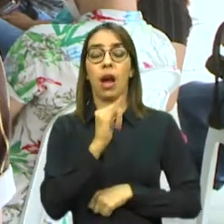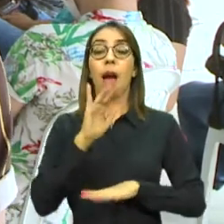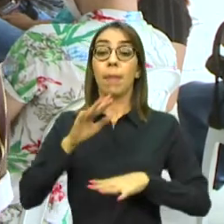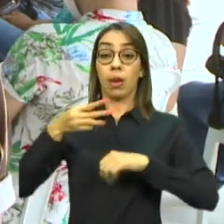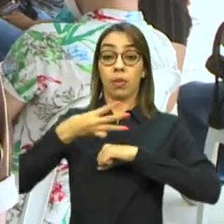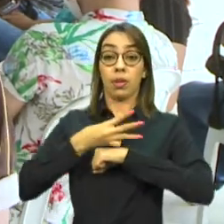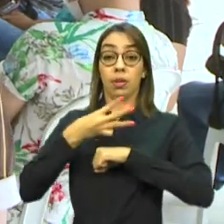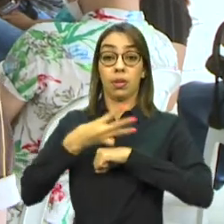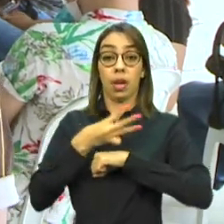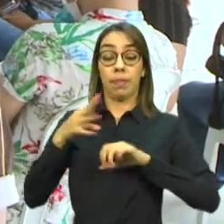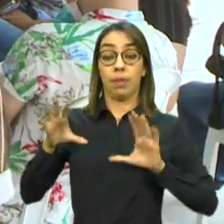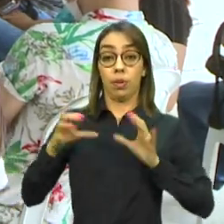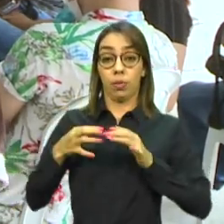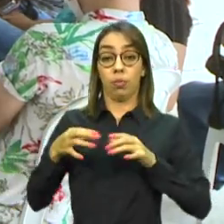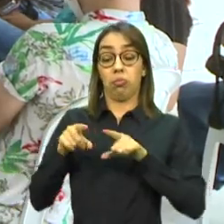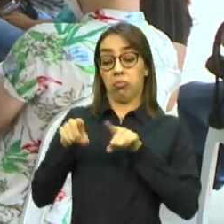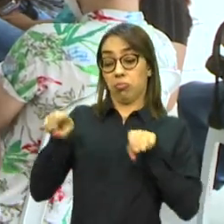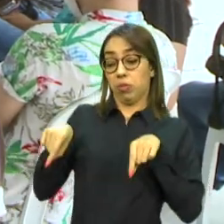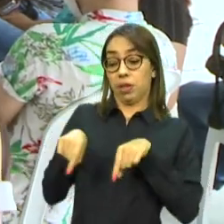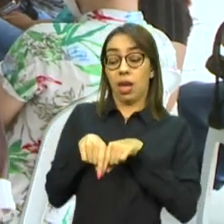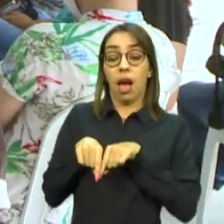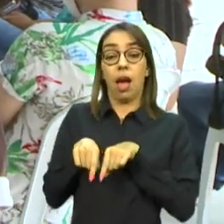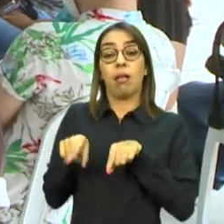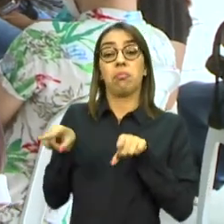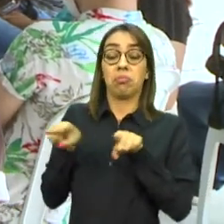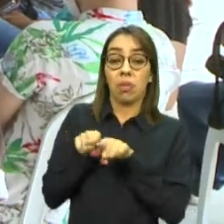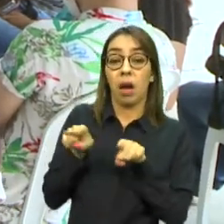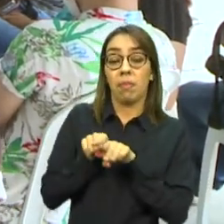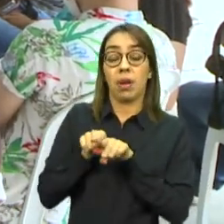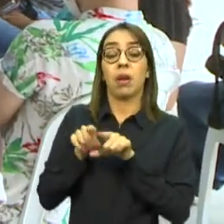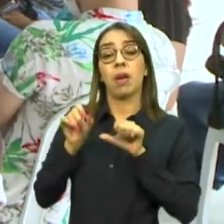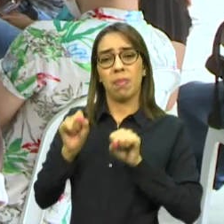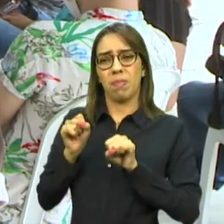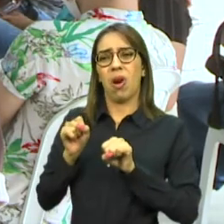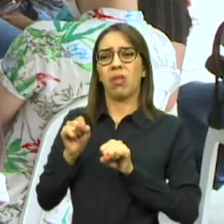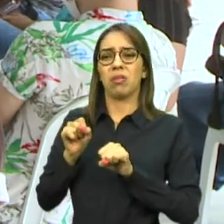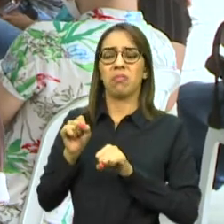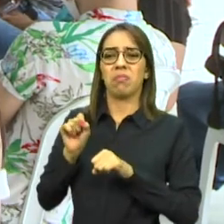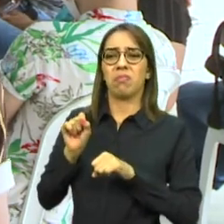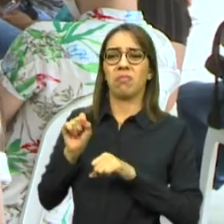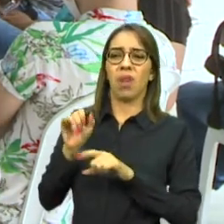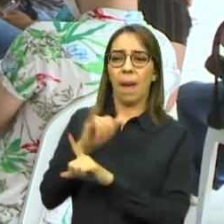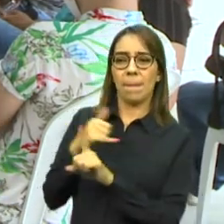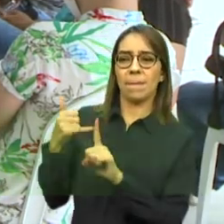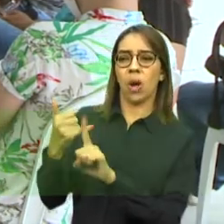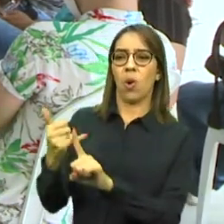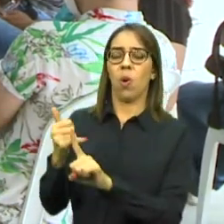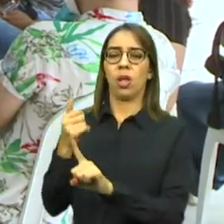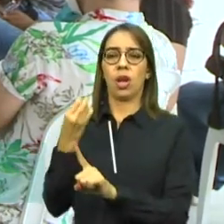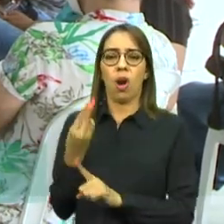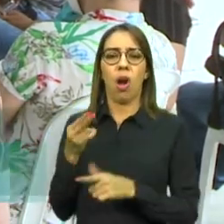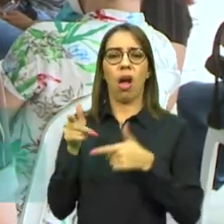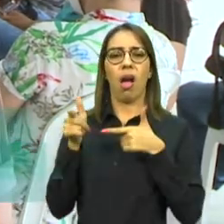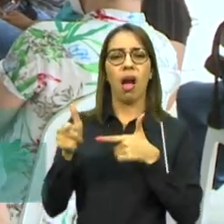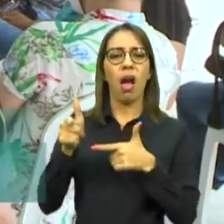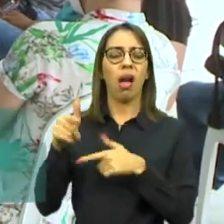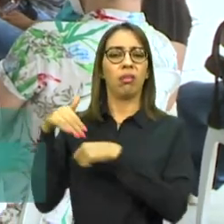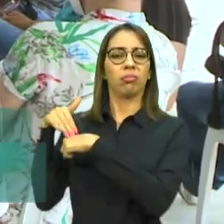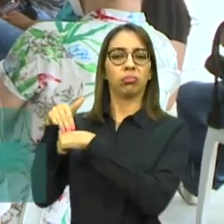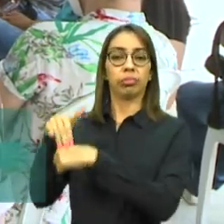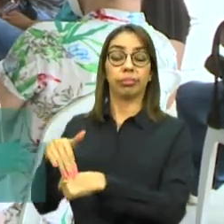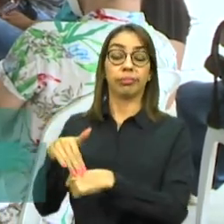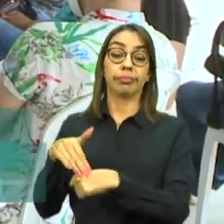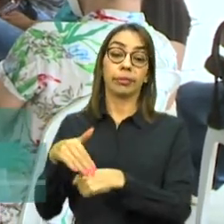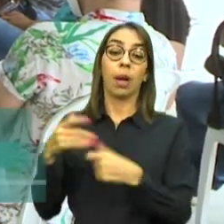nossa mesma sala, né, a gente pode ofender o próximo. Então, eu acho que tratar como a gente pode dar nossa opinião sem ser ofensivo